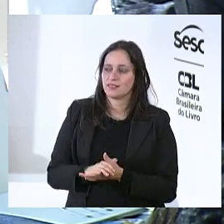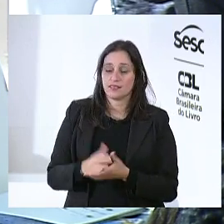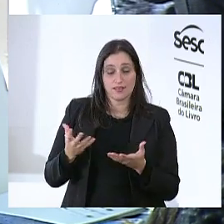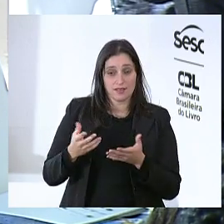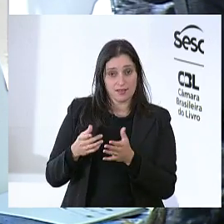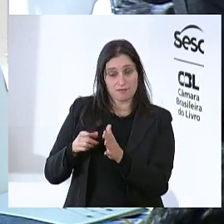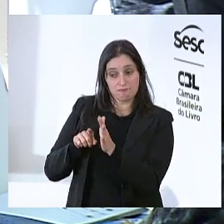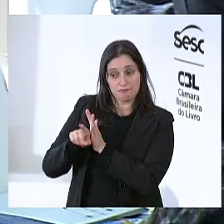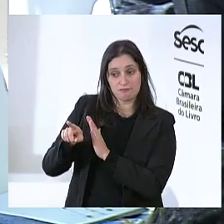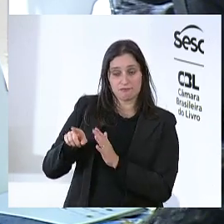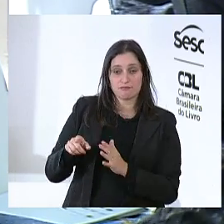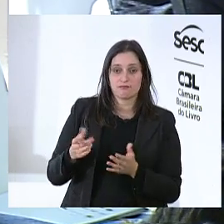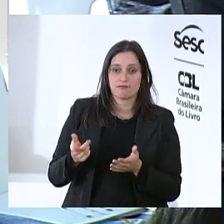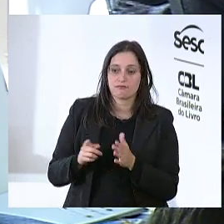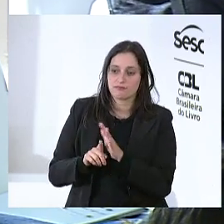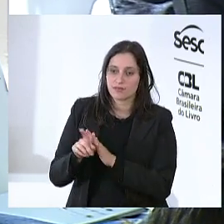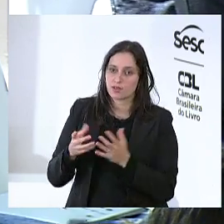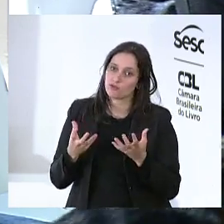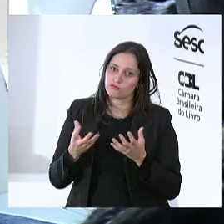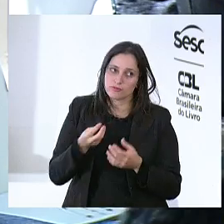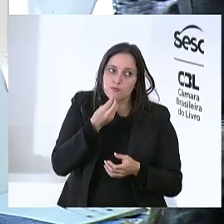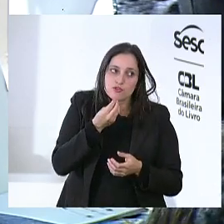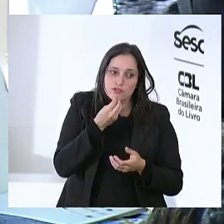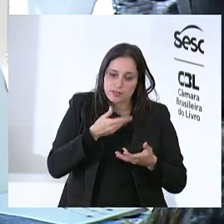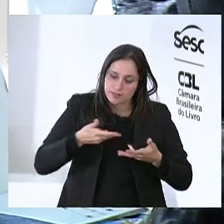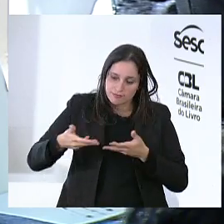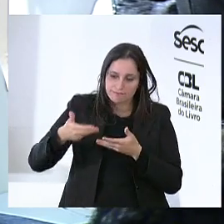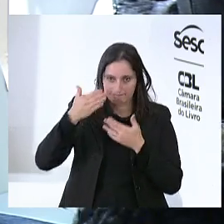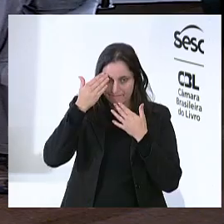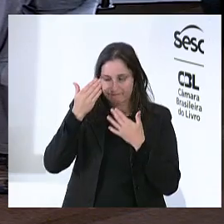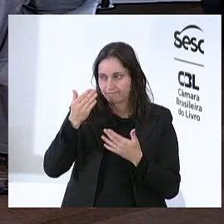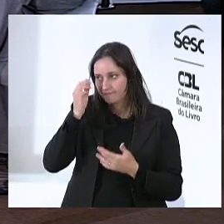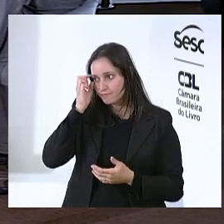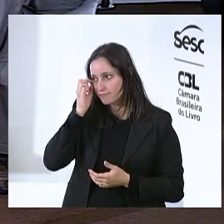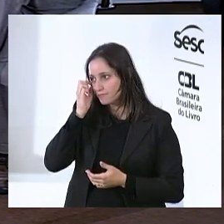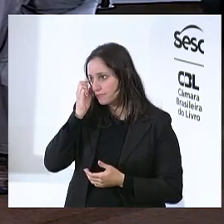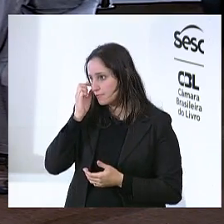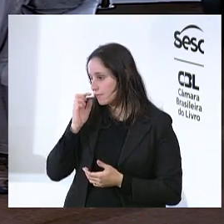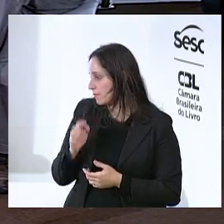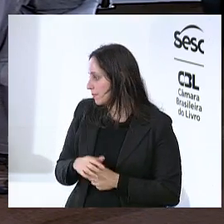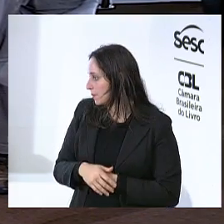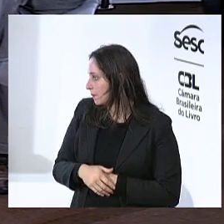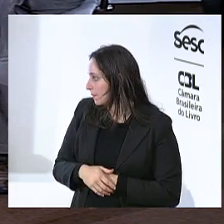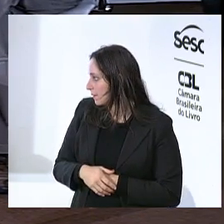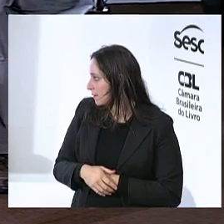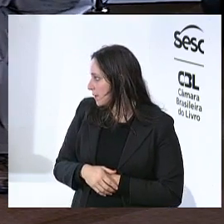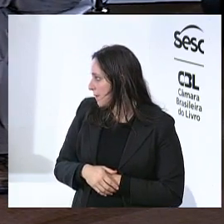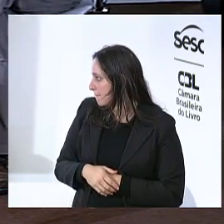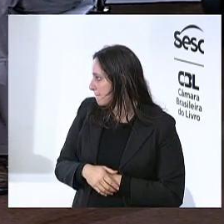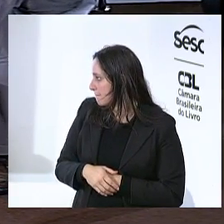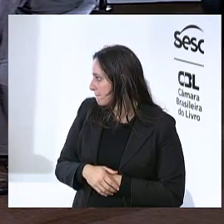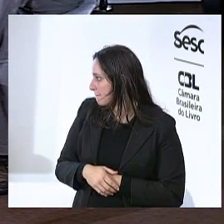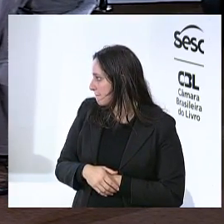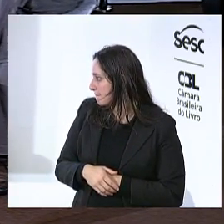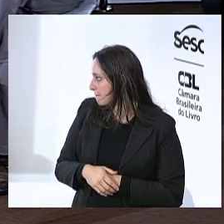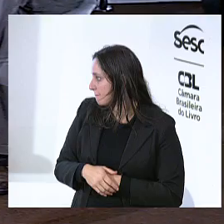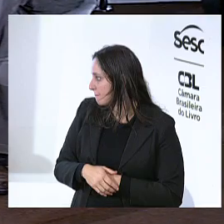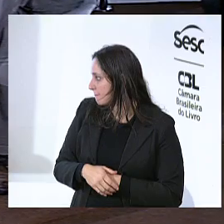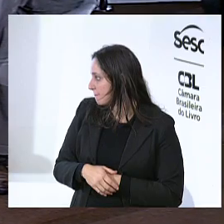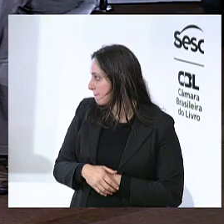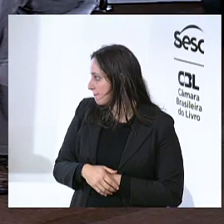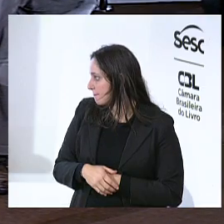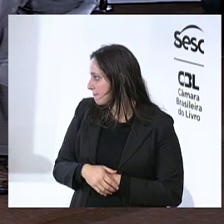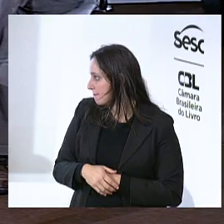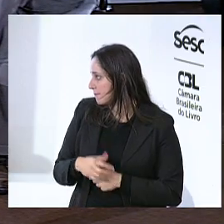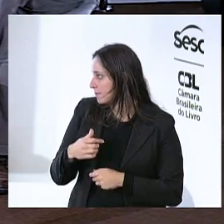senhores e agradecer a oportunidade. Eu vou pedir isso para as outras pessoas também fazerem a pergunta, porque acabaram de me dizer que